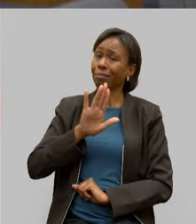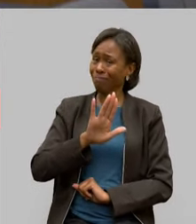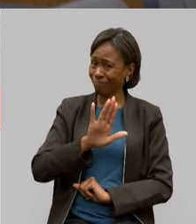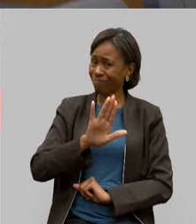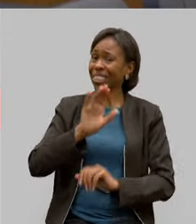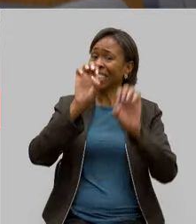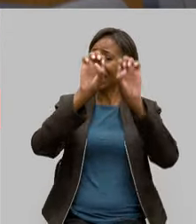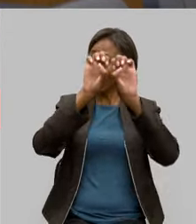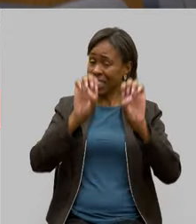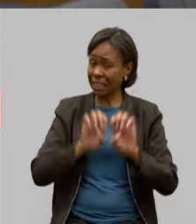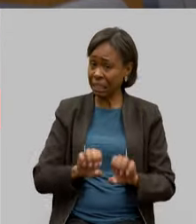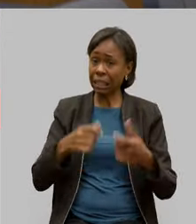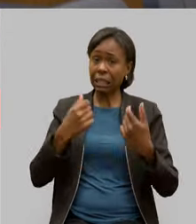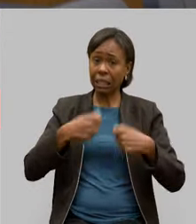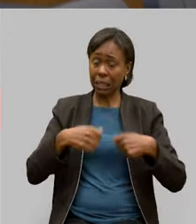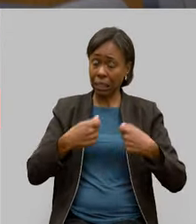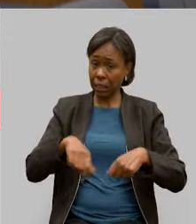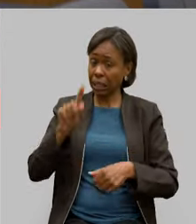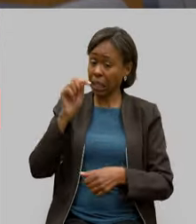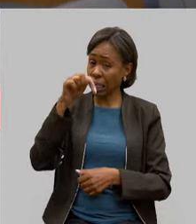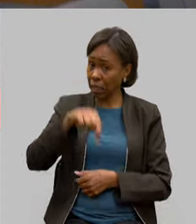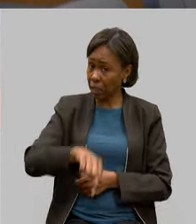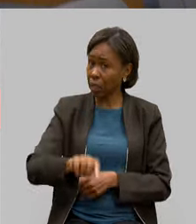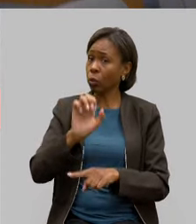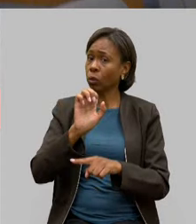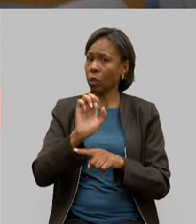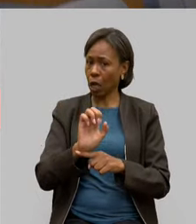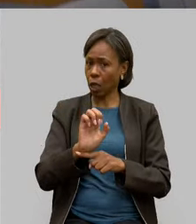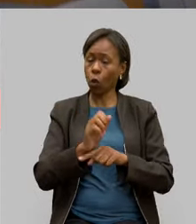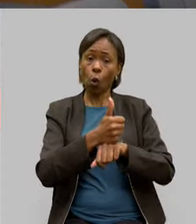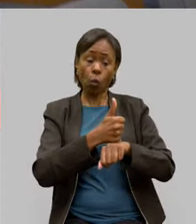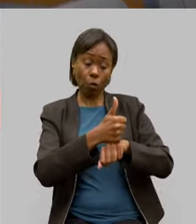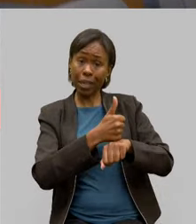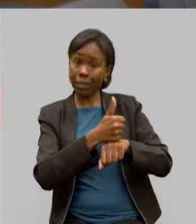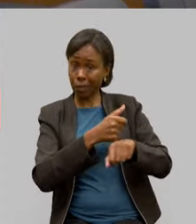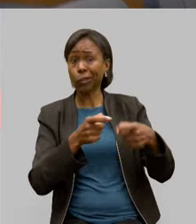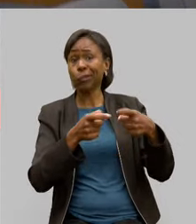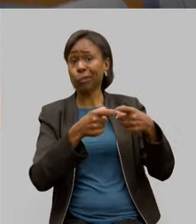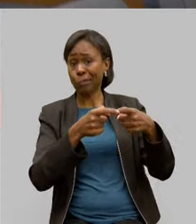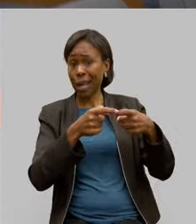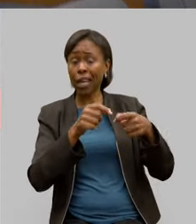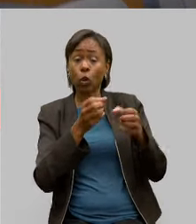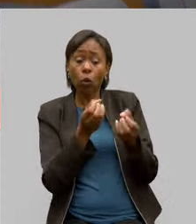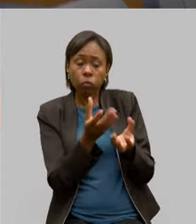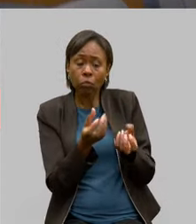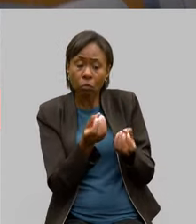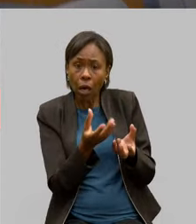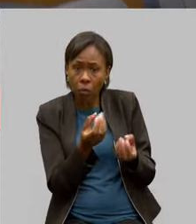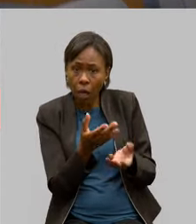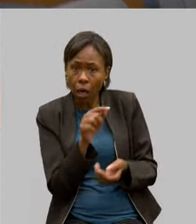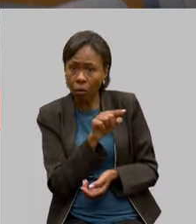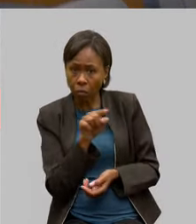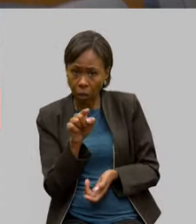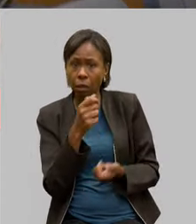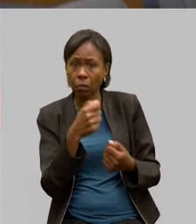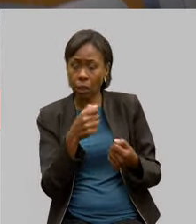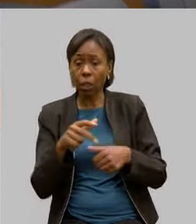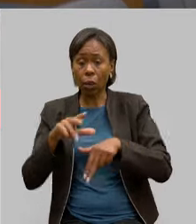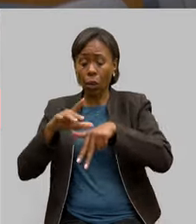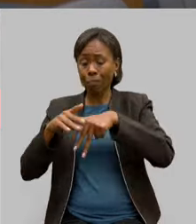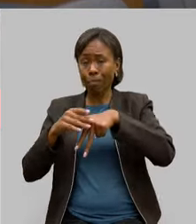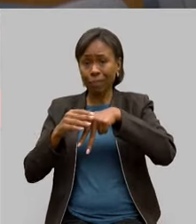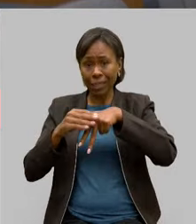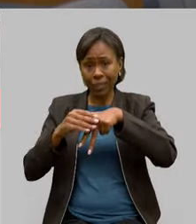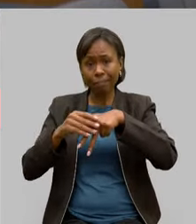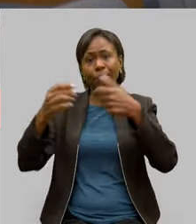estado os médicos precisam de informação a os paciente precisam de uma rede de cuidados